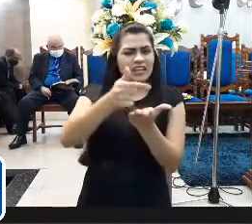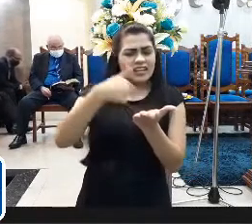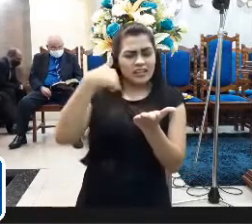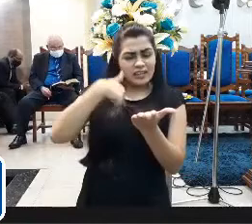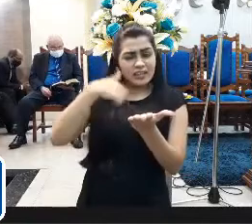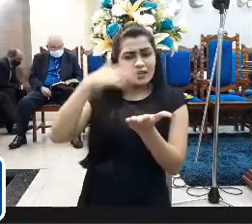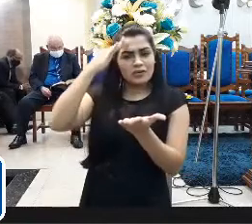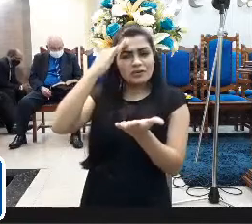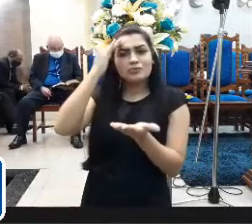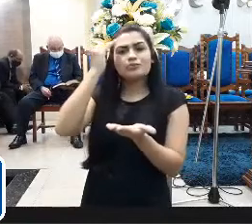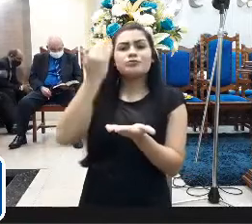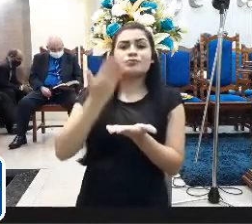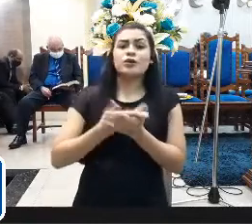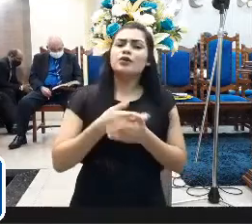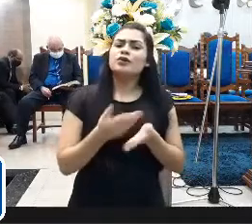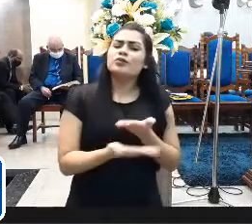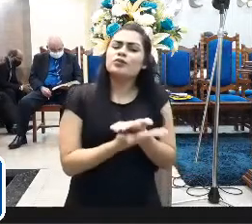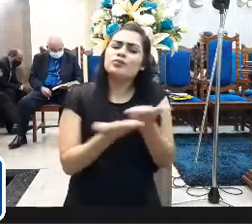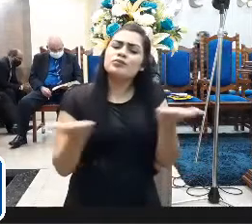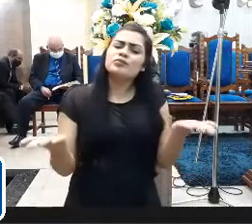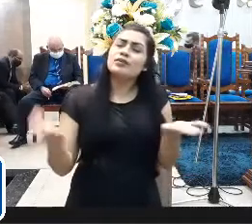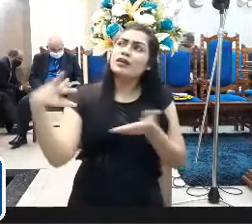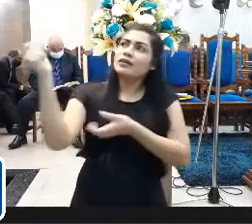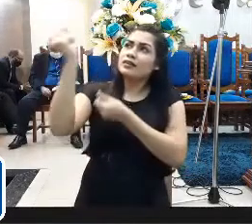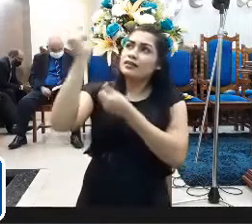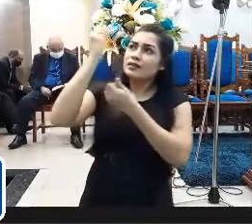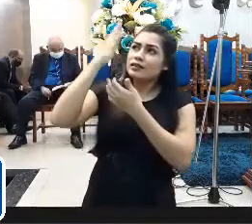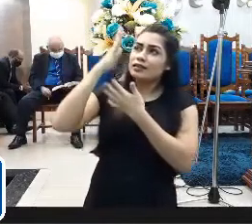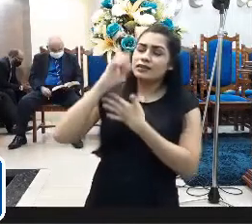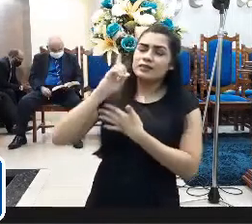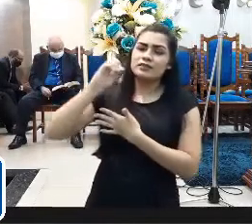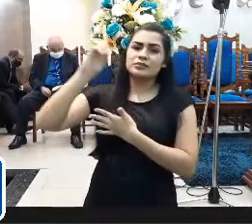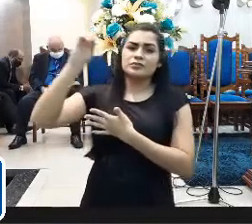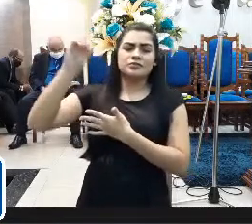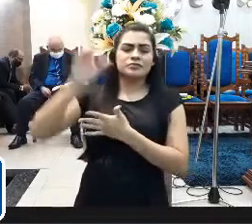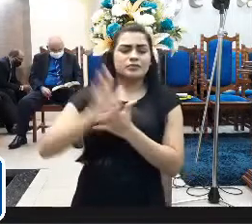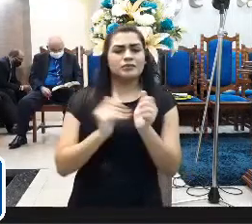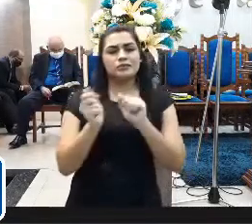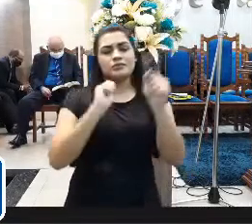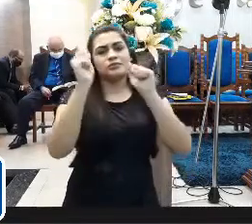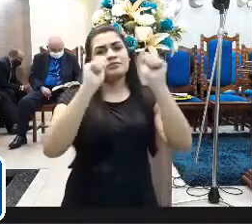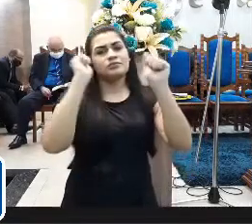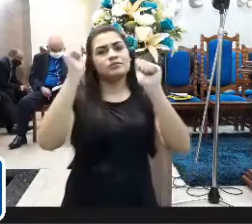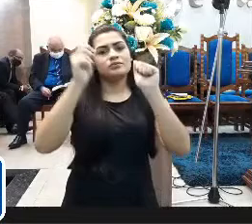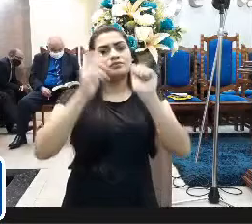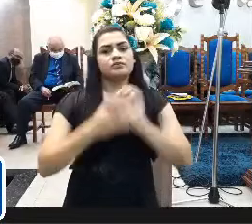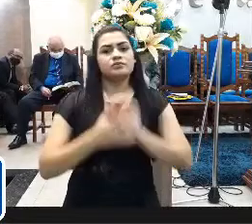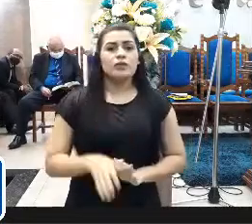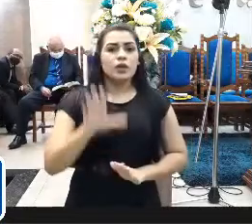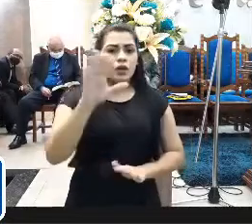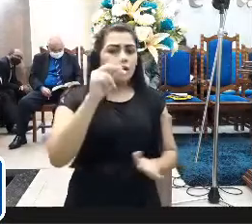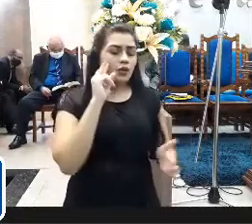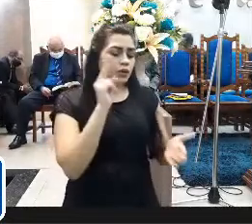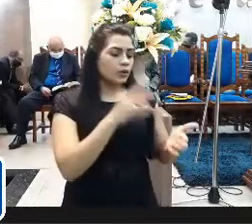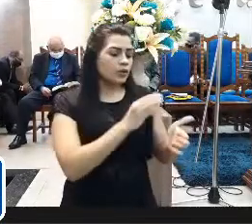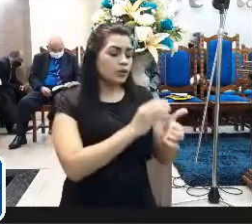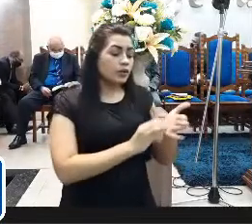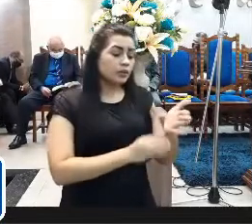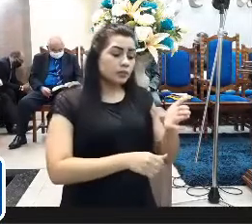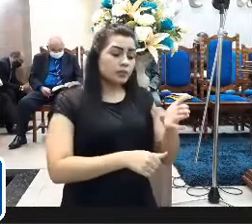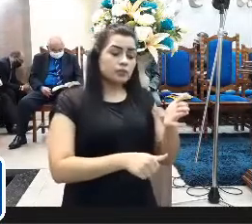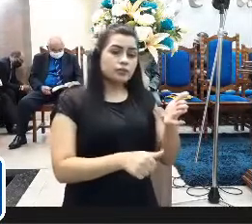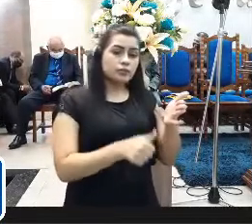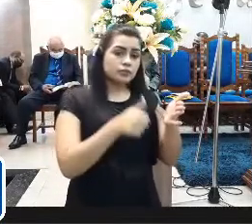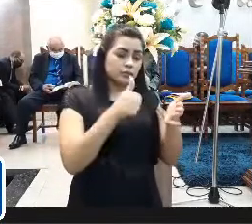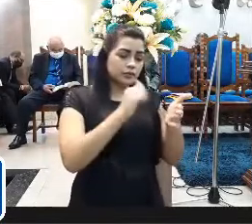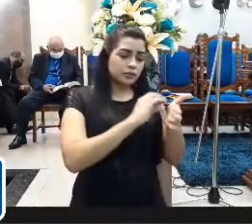estão na graça de Deus. Oh, aleluia. Olha o capítulo 1, versículo 2,